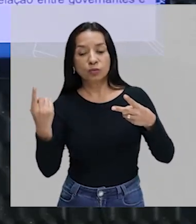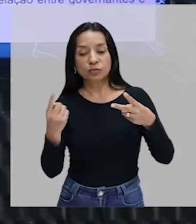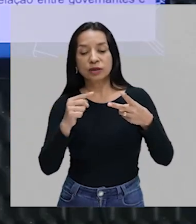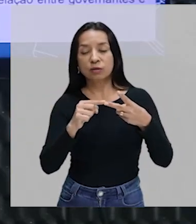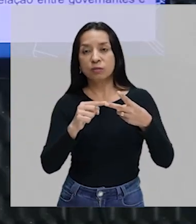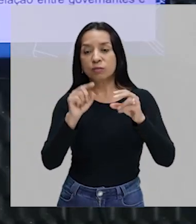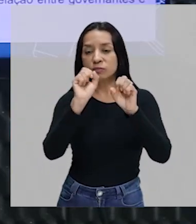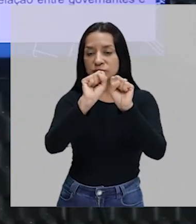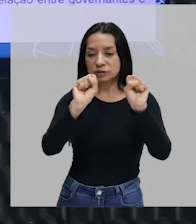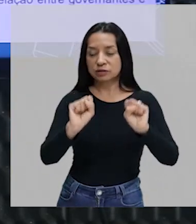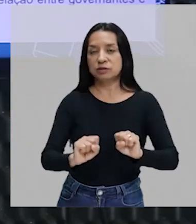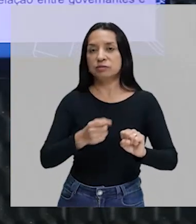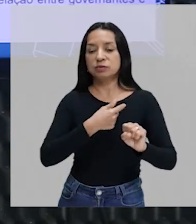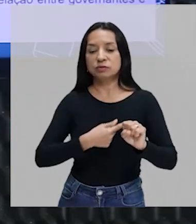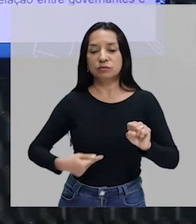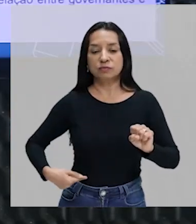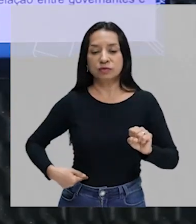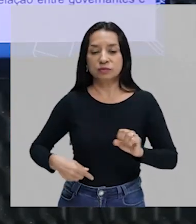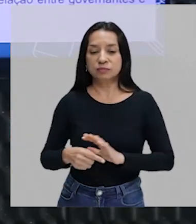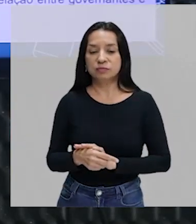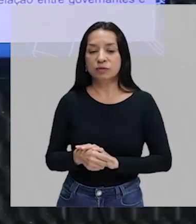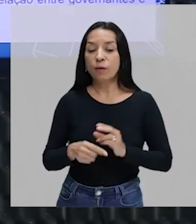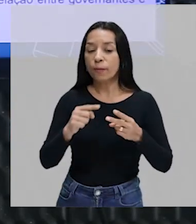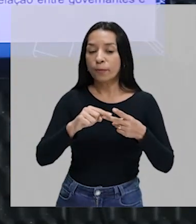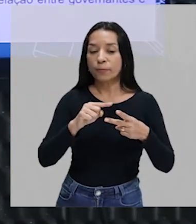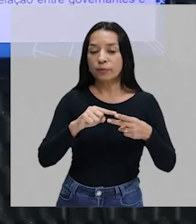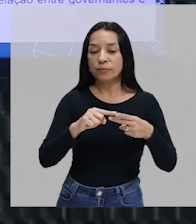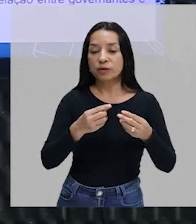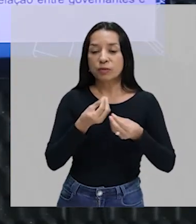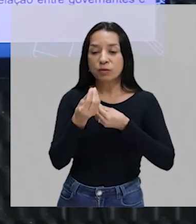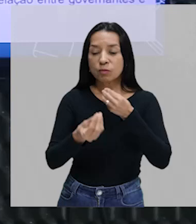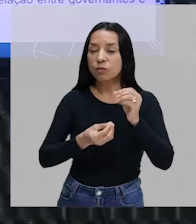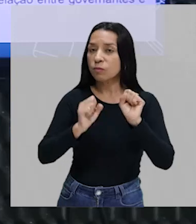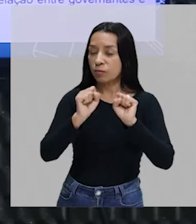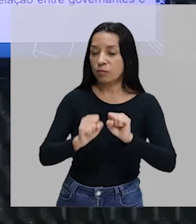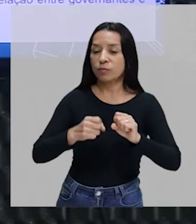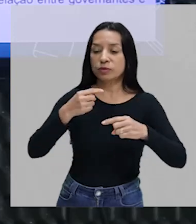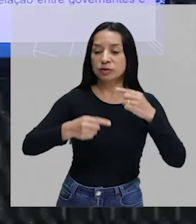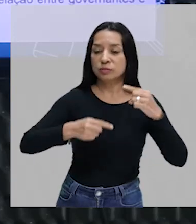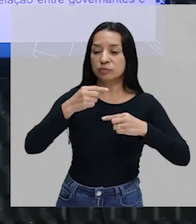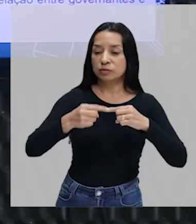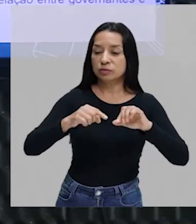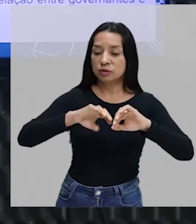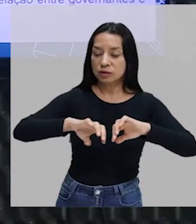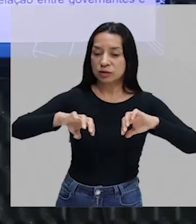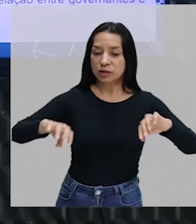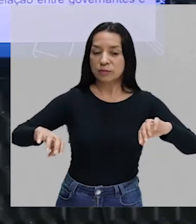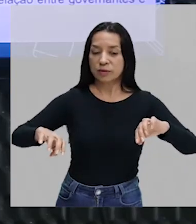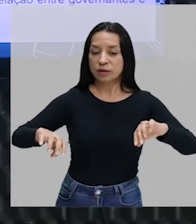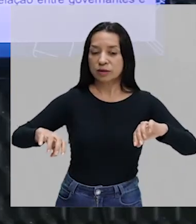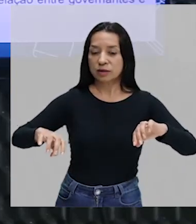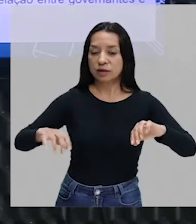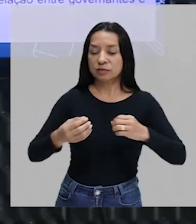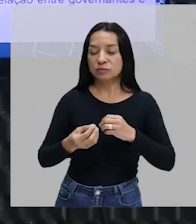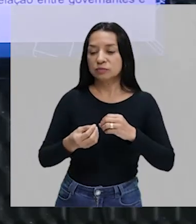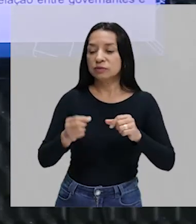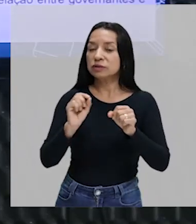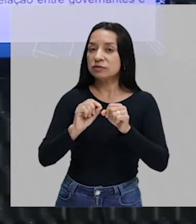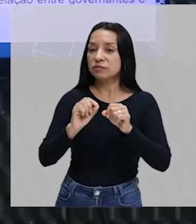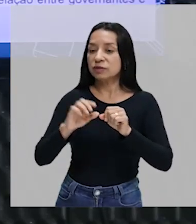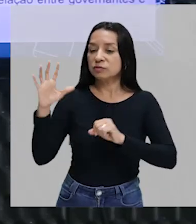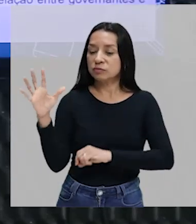poder político é dividido e exercido dentro do Estado. Aí a gente tem como exemplo o presidencialismo,